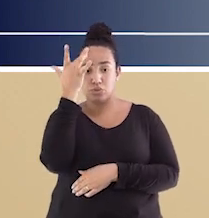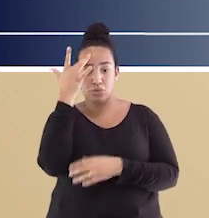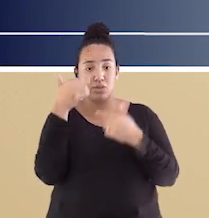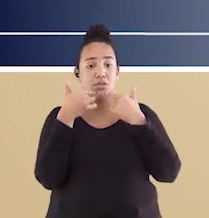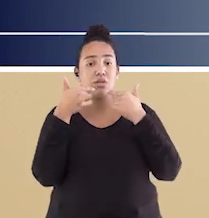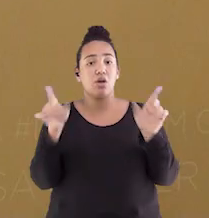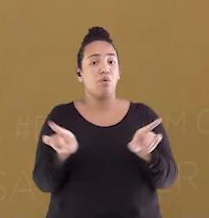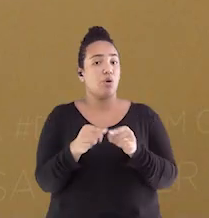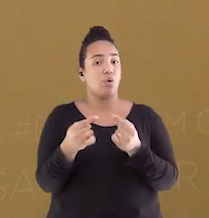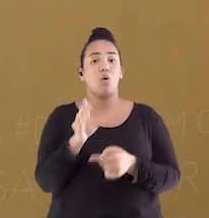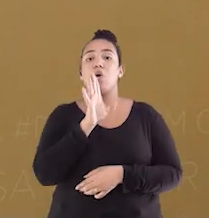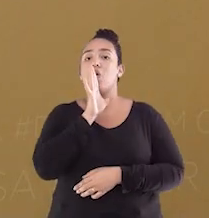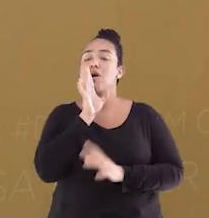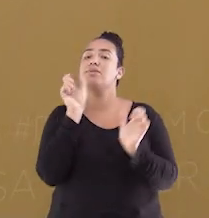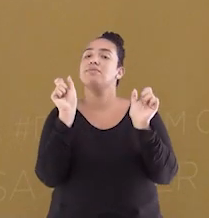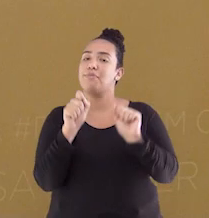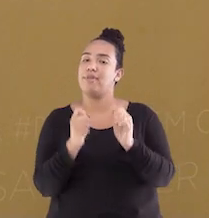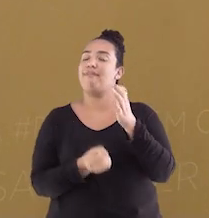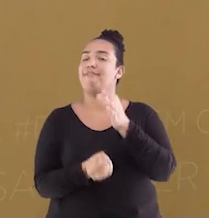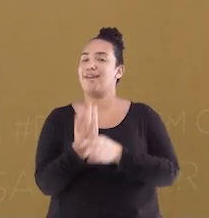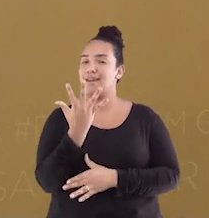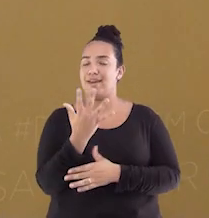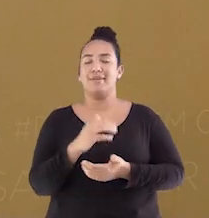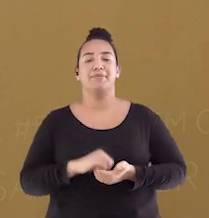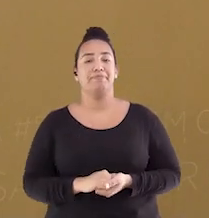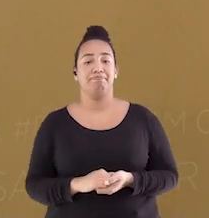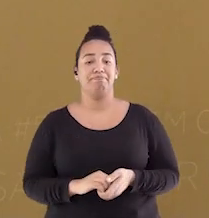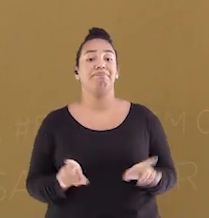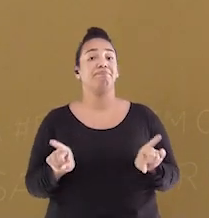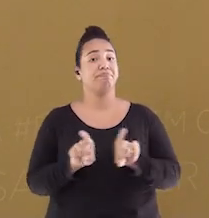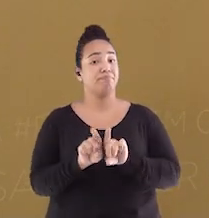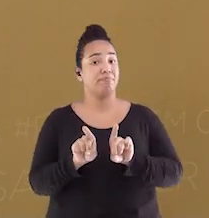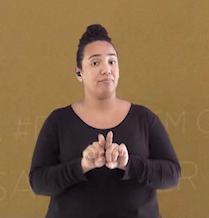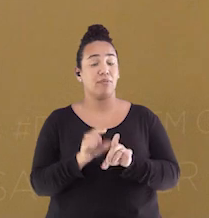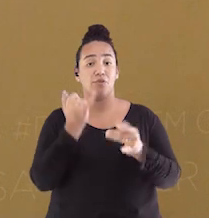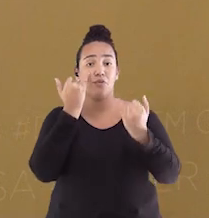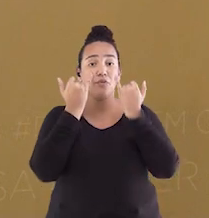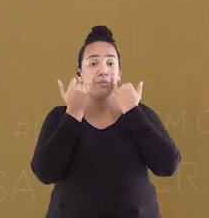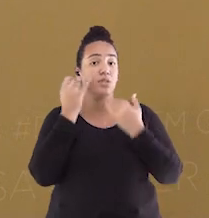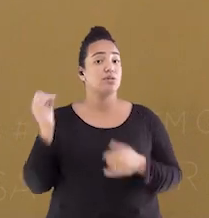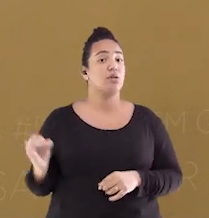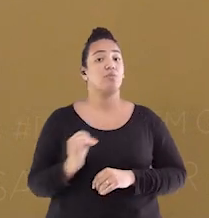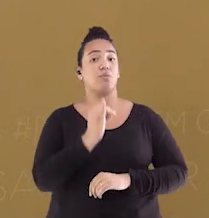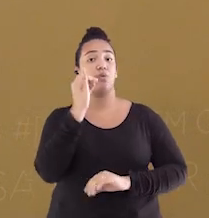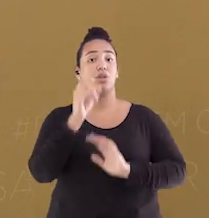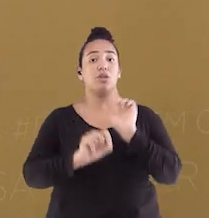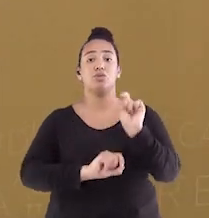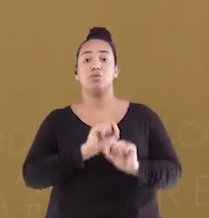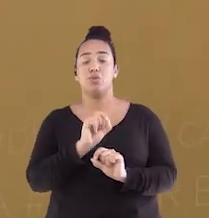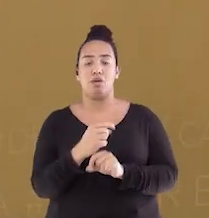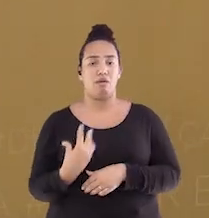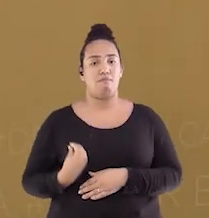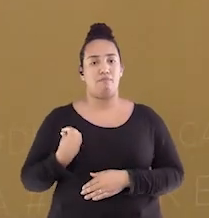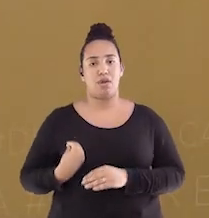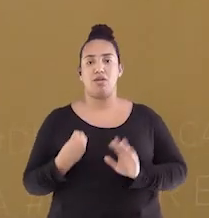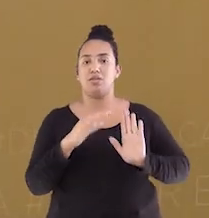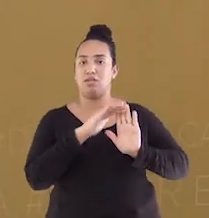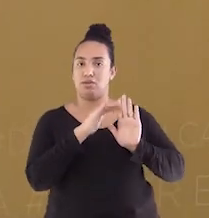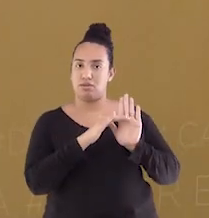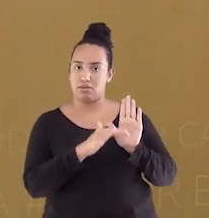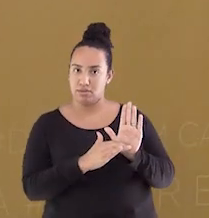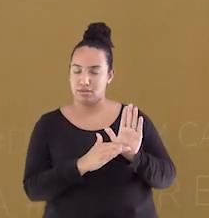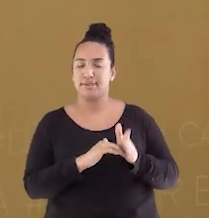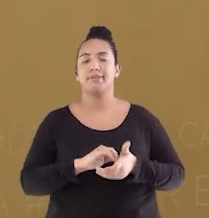musical. Outra coisa que eu tenho que falar para vocês é sobre a nossa lista de presença. Aponte a câmera